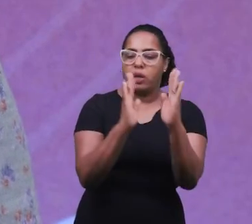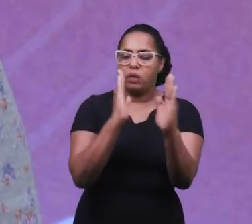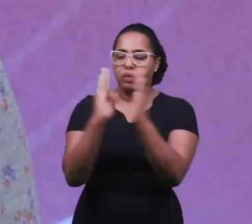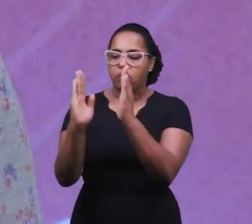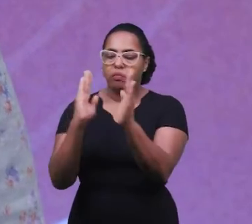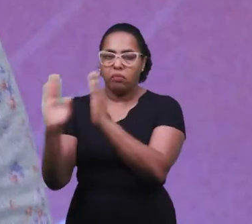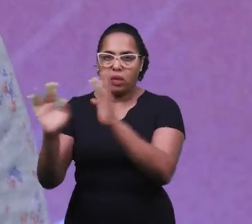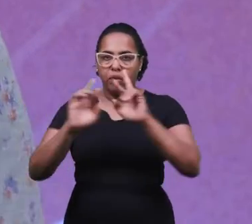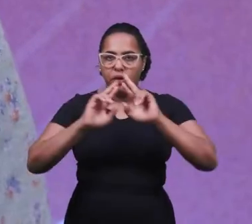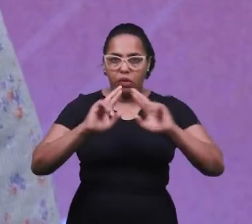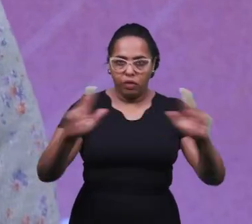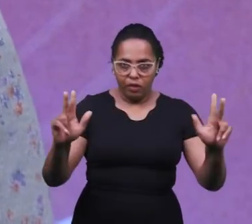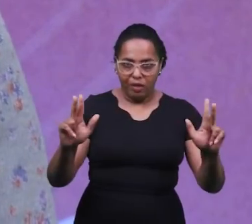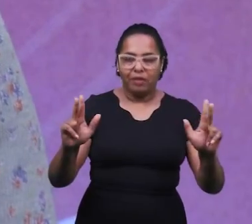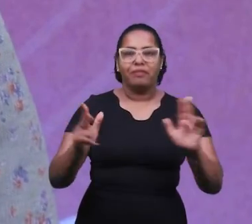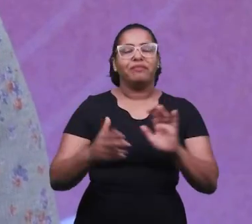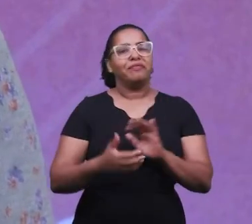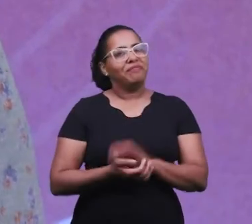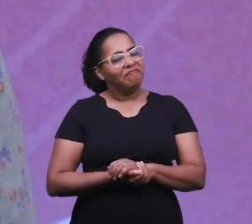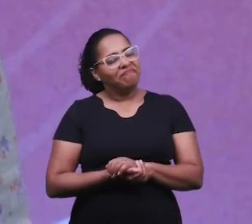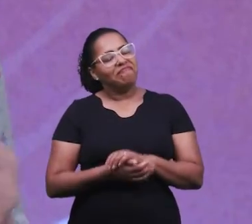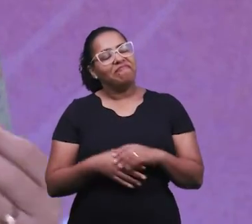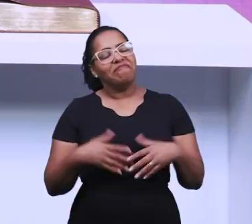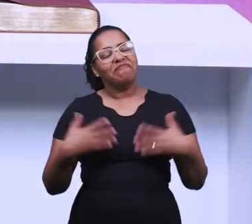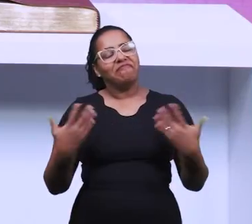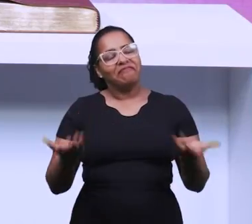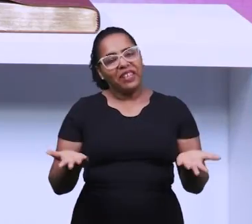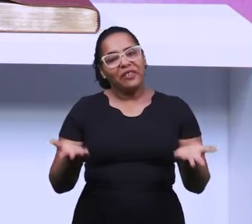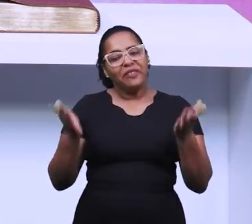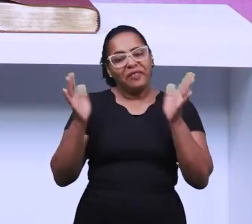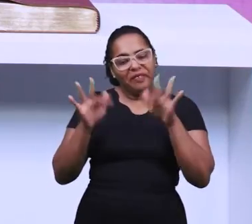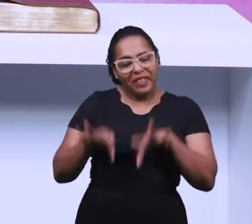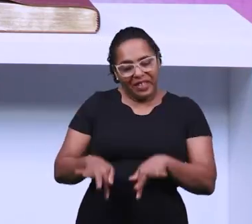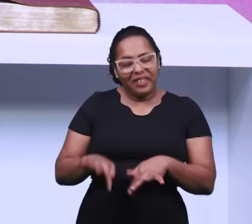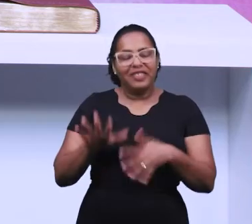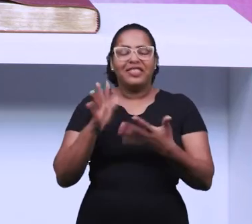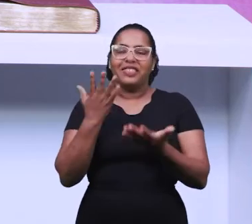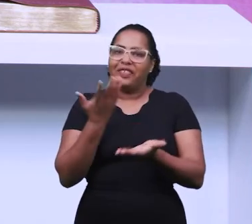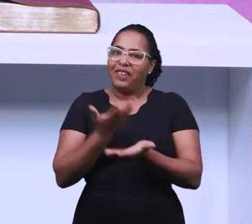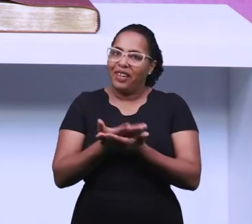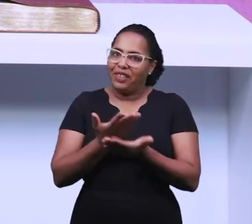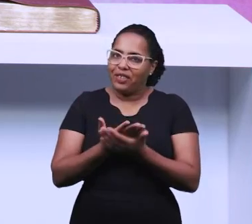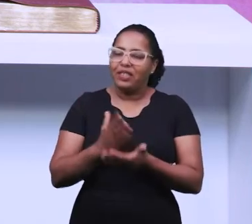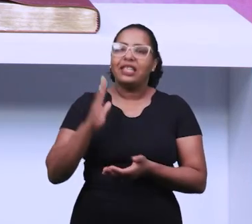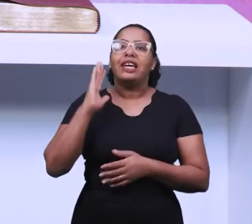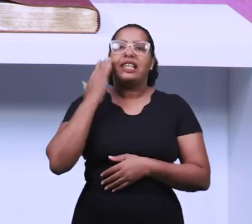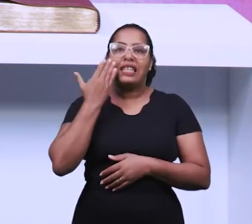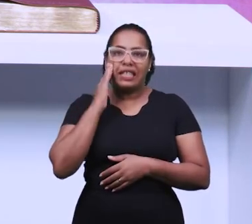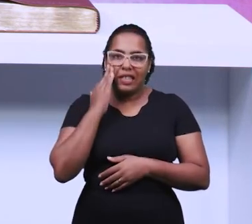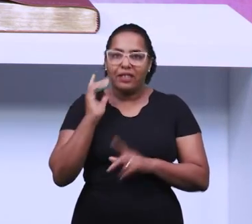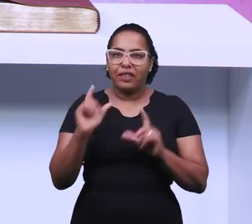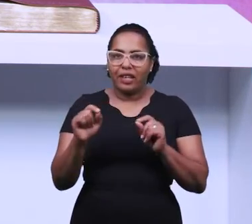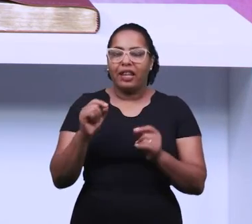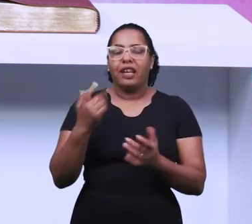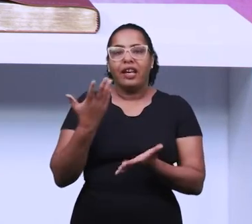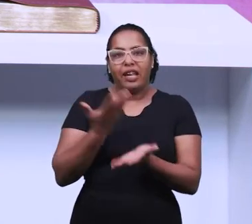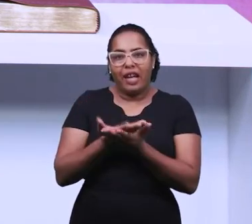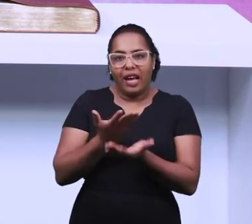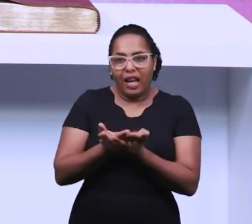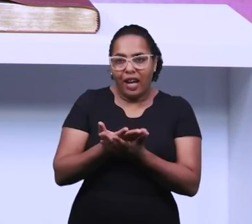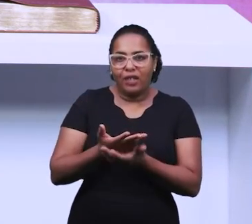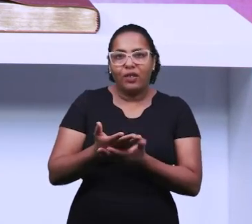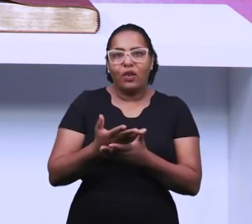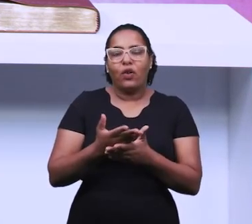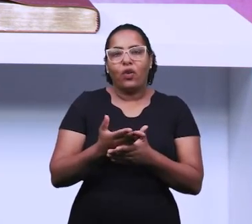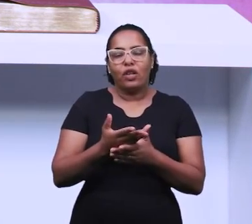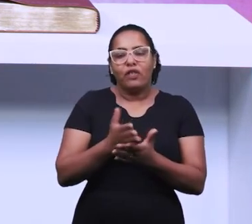em fases diferentes. Nós ficamos por aqui nessa aula e entenda que essa